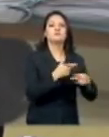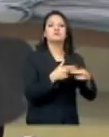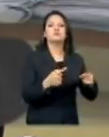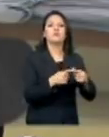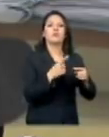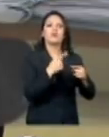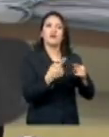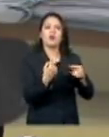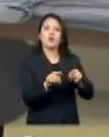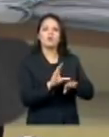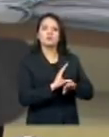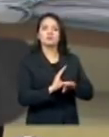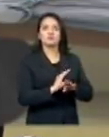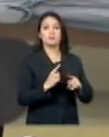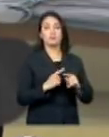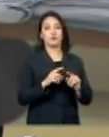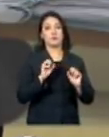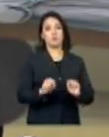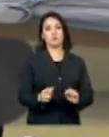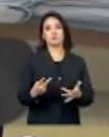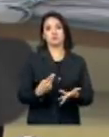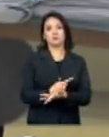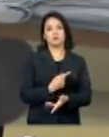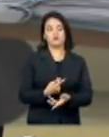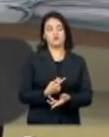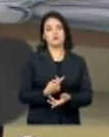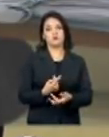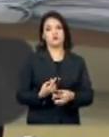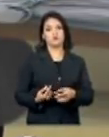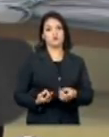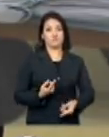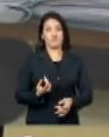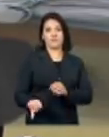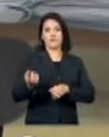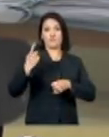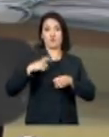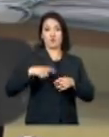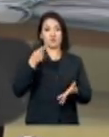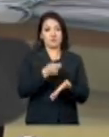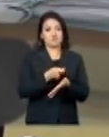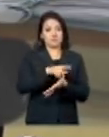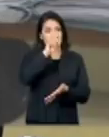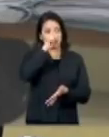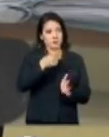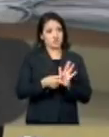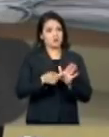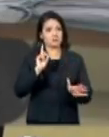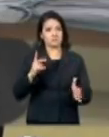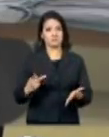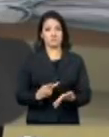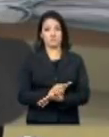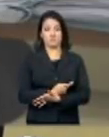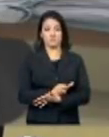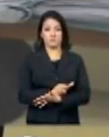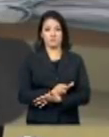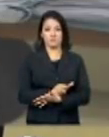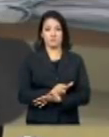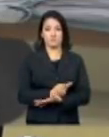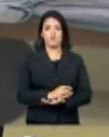sob pena de subversão das determinações incertas na constituição